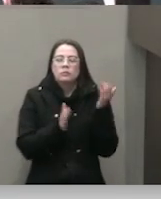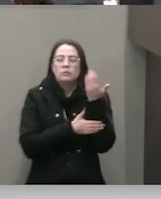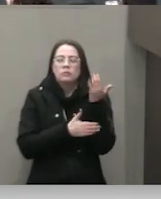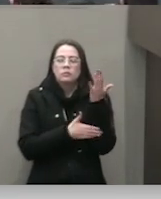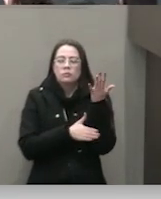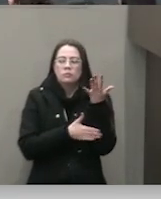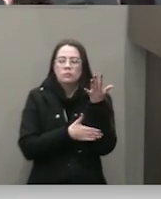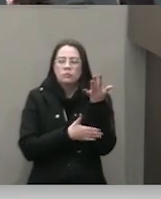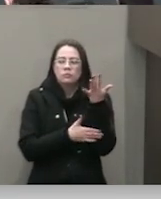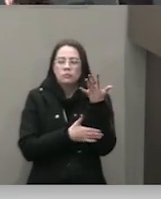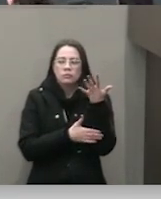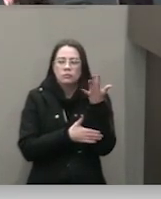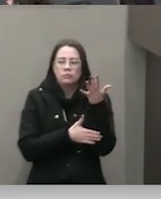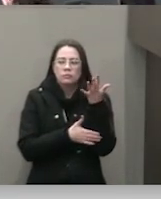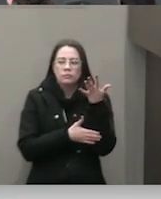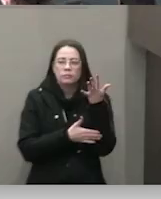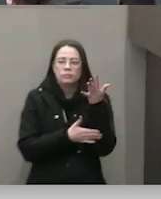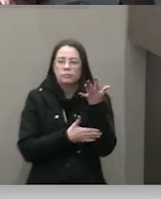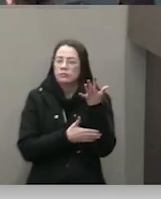Muito bem, vereador Gil.